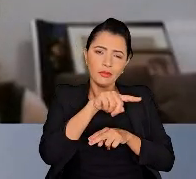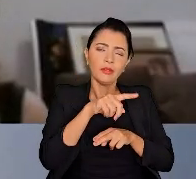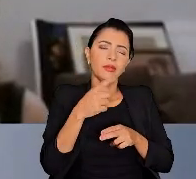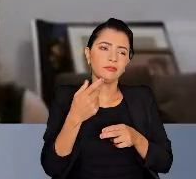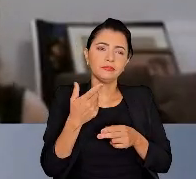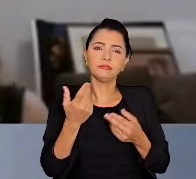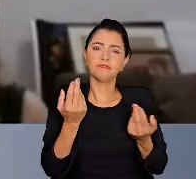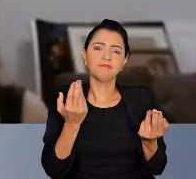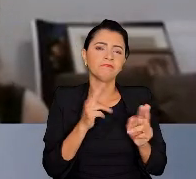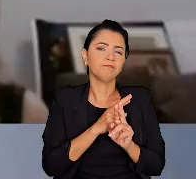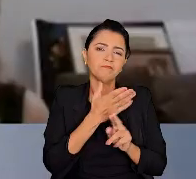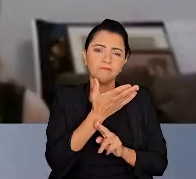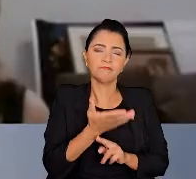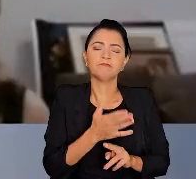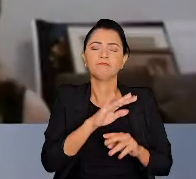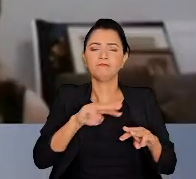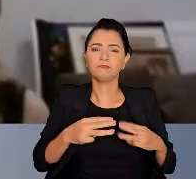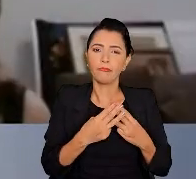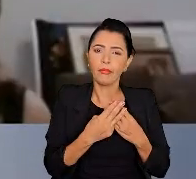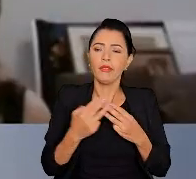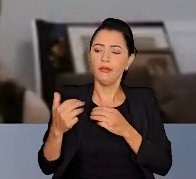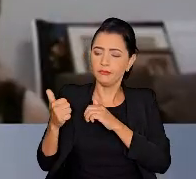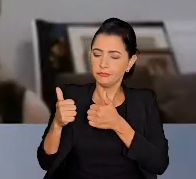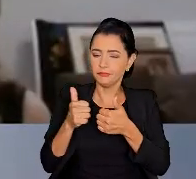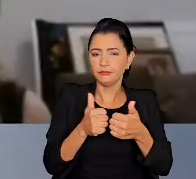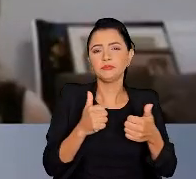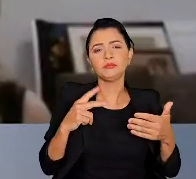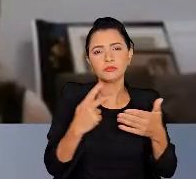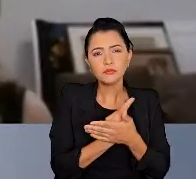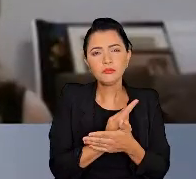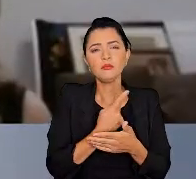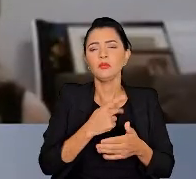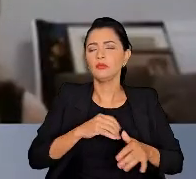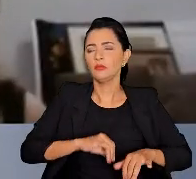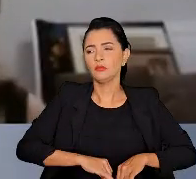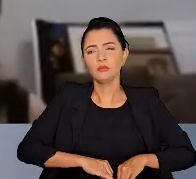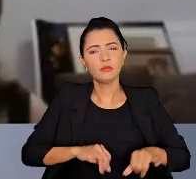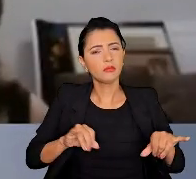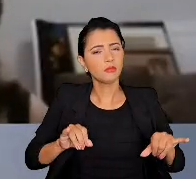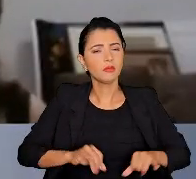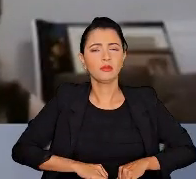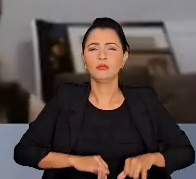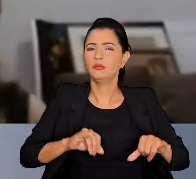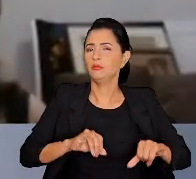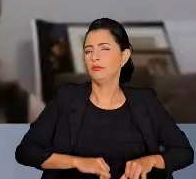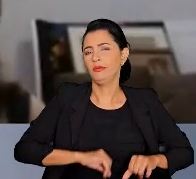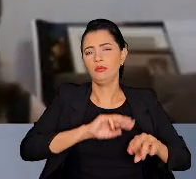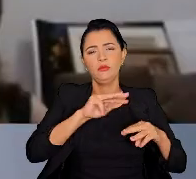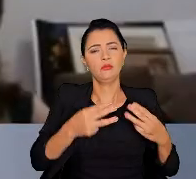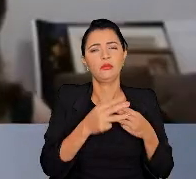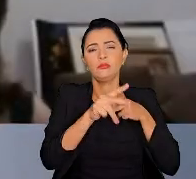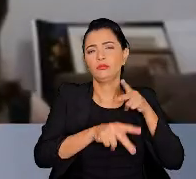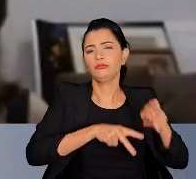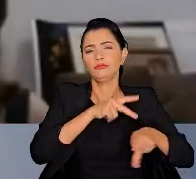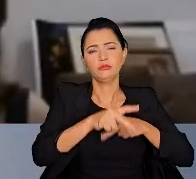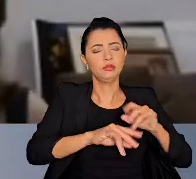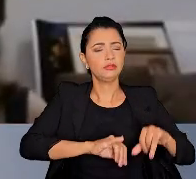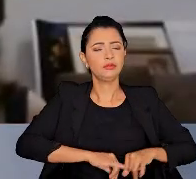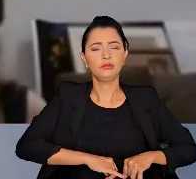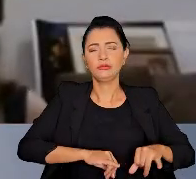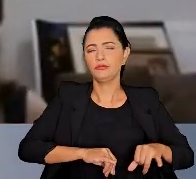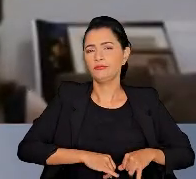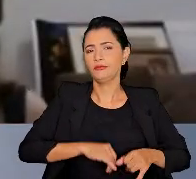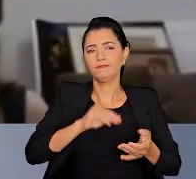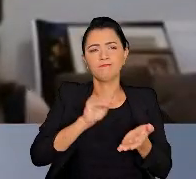e essa perseguição que resultou em muito sofrimento, em muita injustiça e que até os dias de